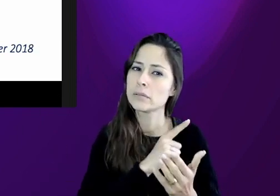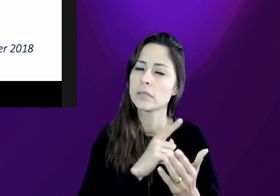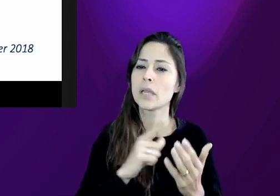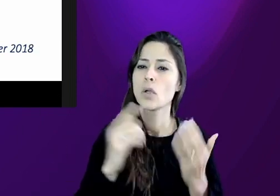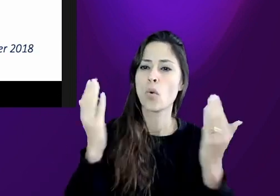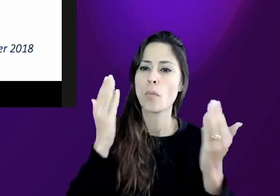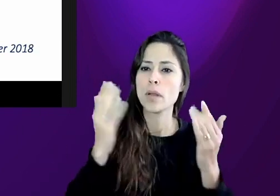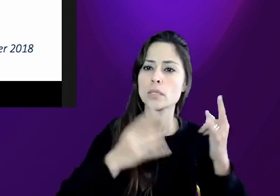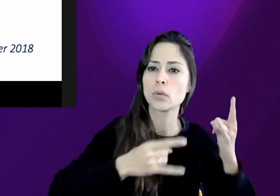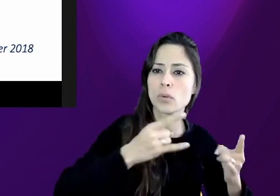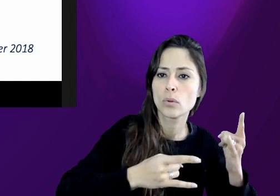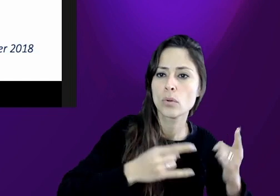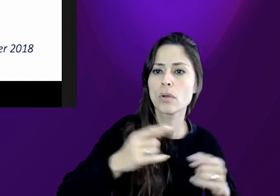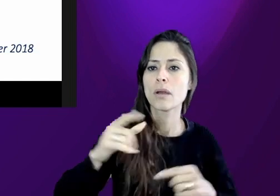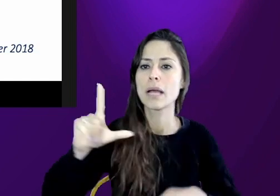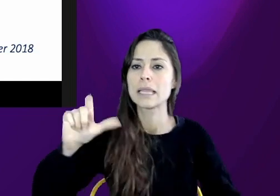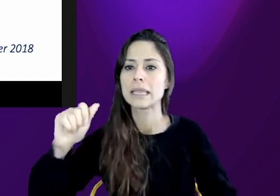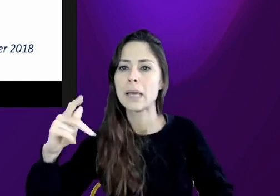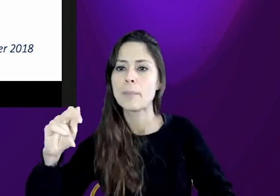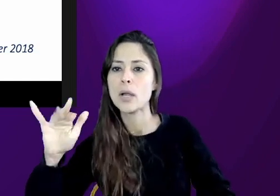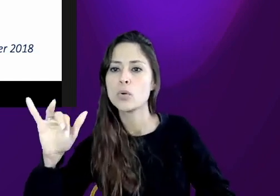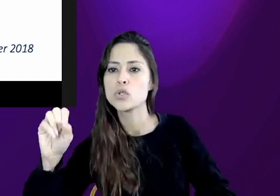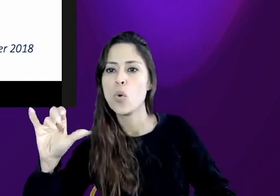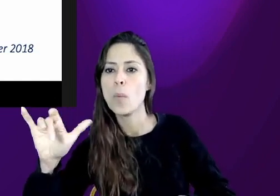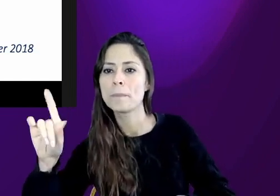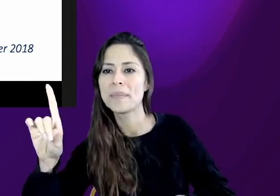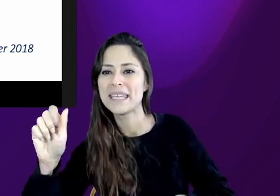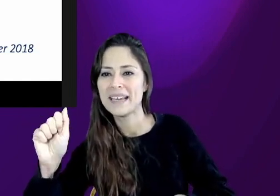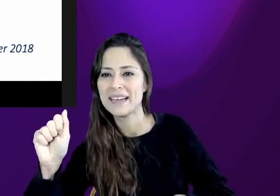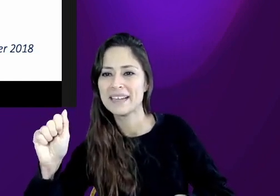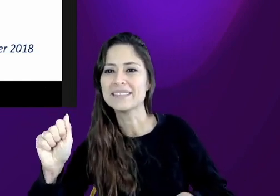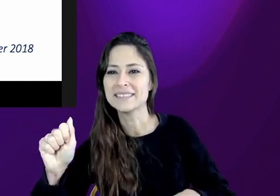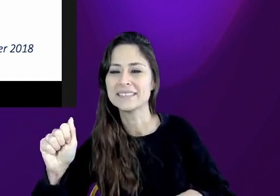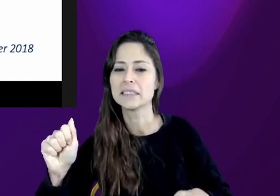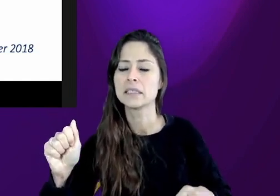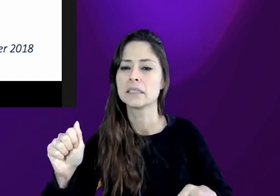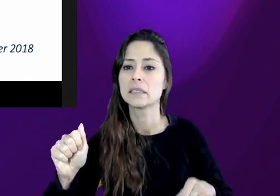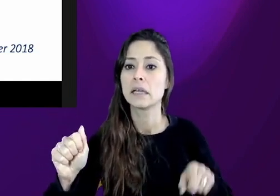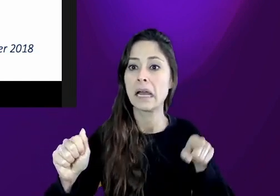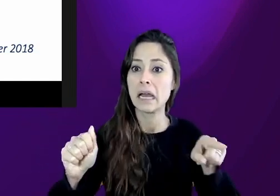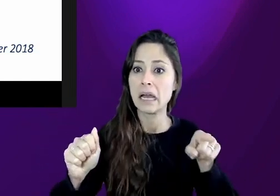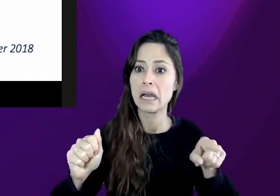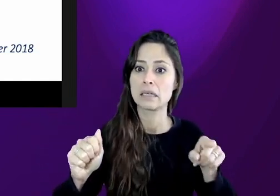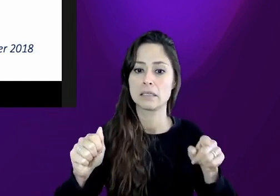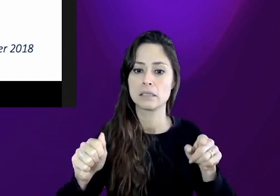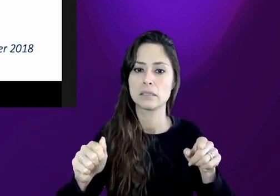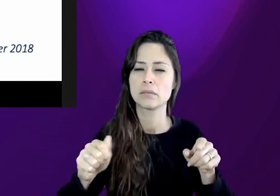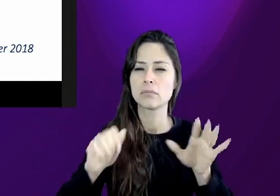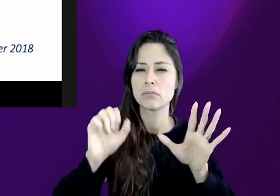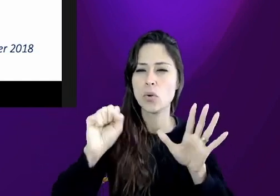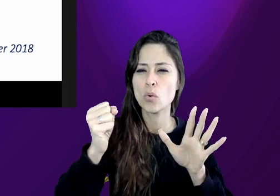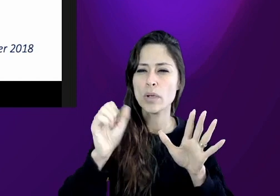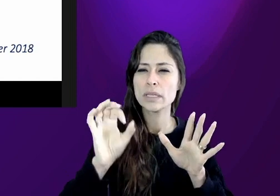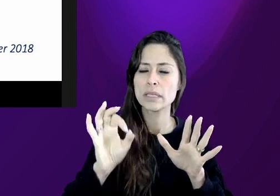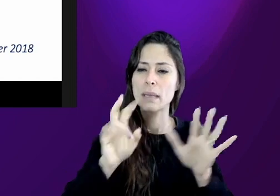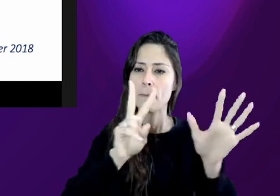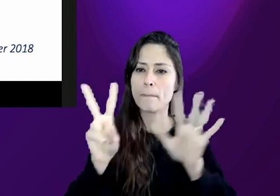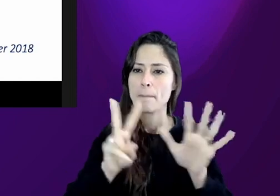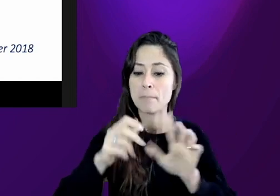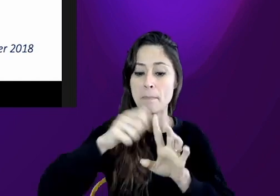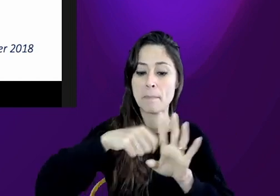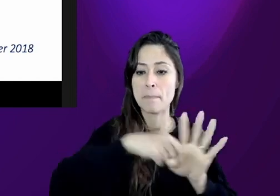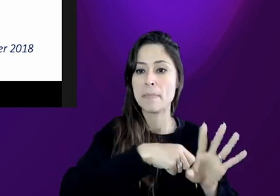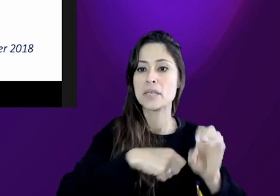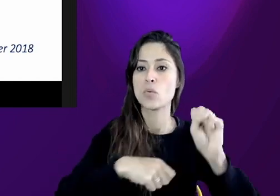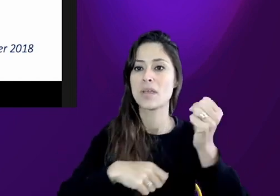robô, em que nós percebemos que a sobrevida no segmento médio de 85 meses foi equivalente,